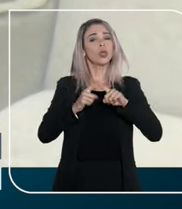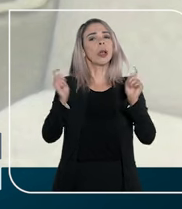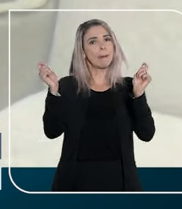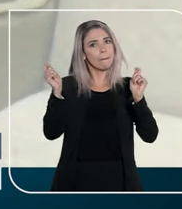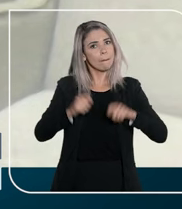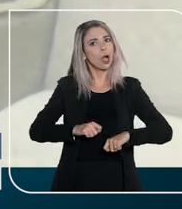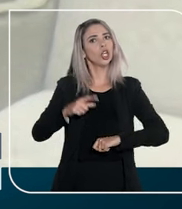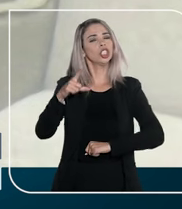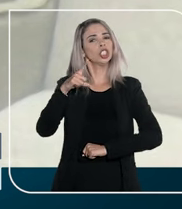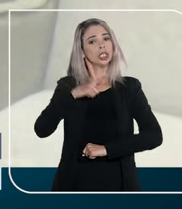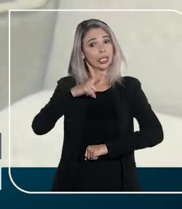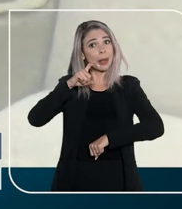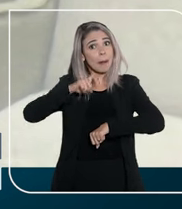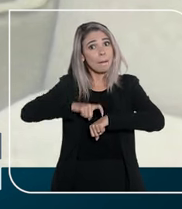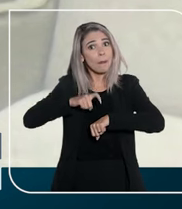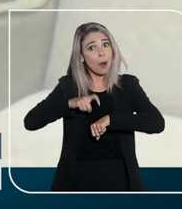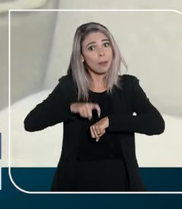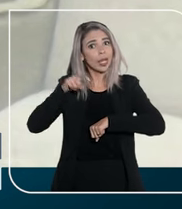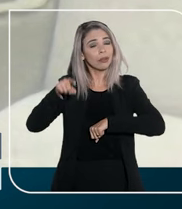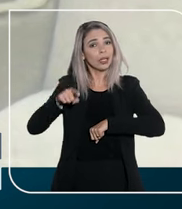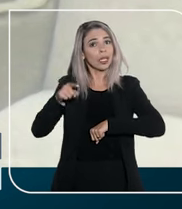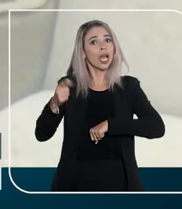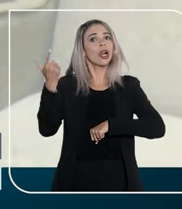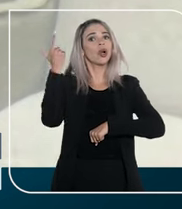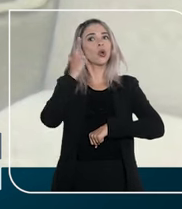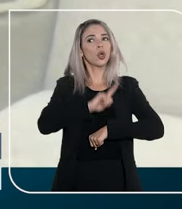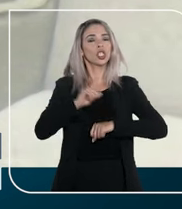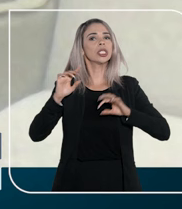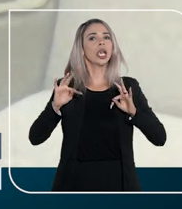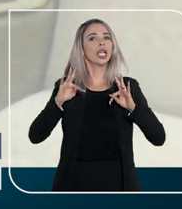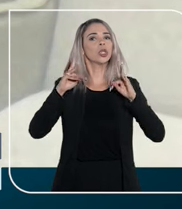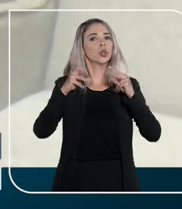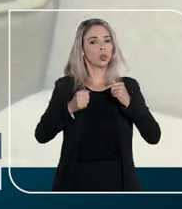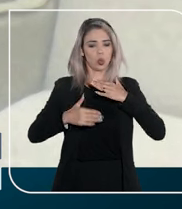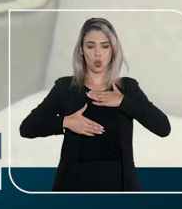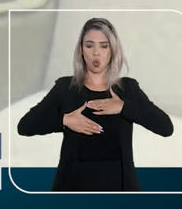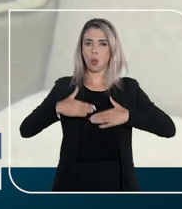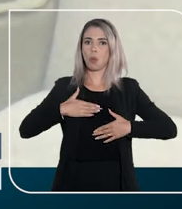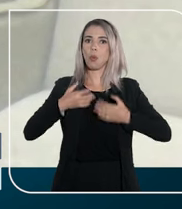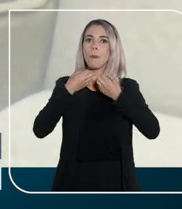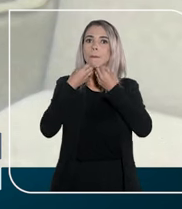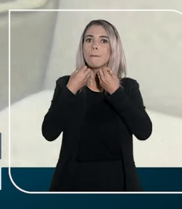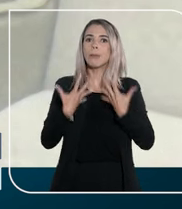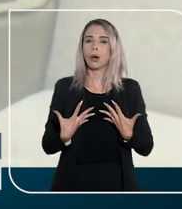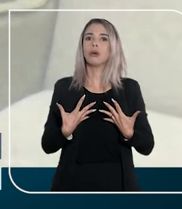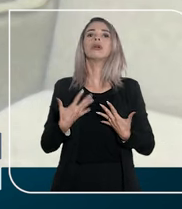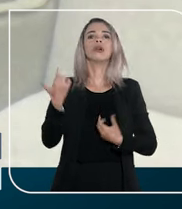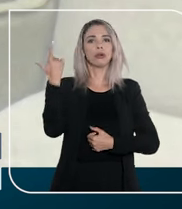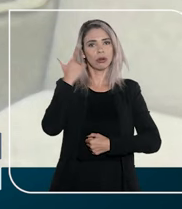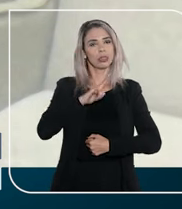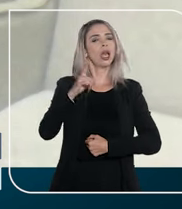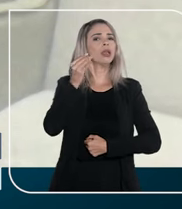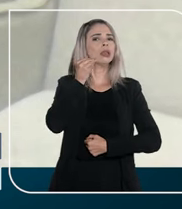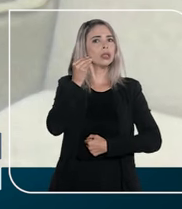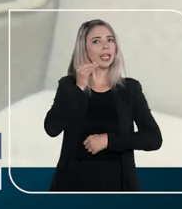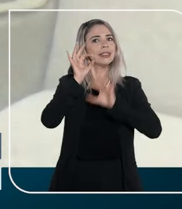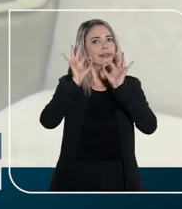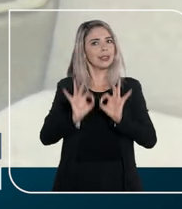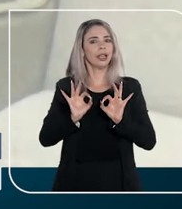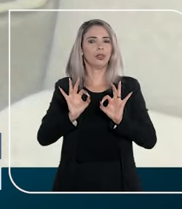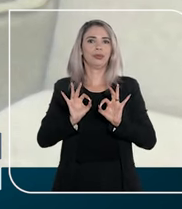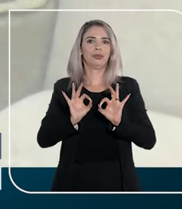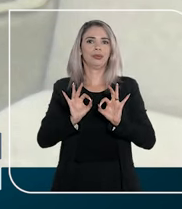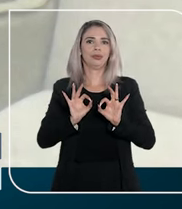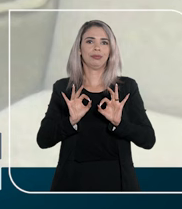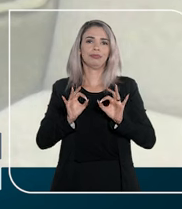possa, no momento em que ela tenha realmente condições de realizar o teste de aptidão física, fazê-lo, né? E isso